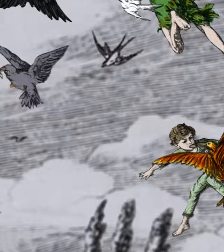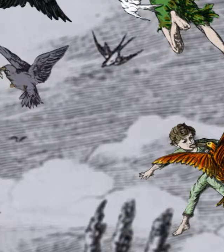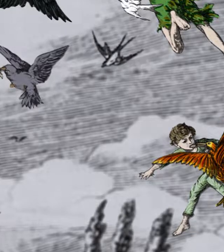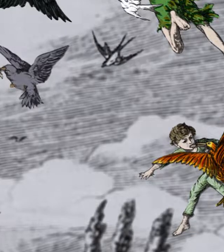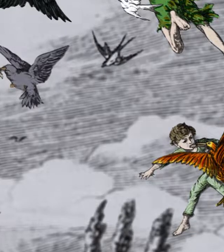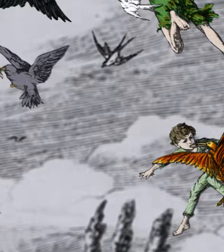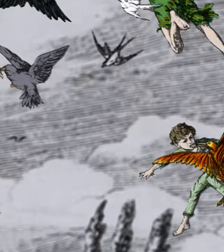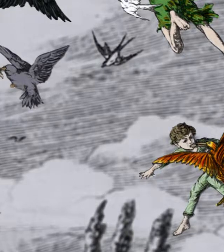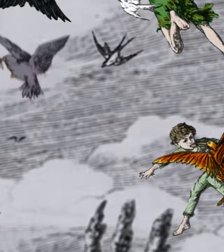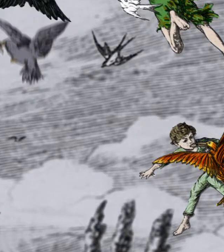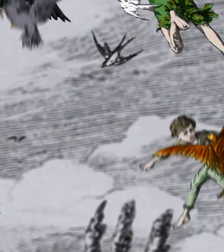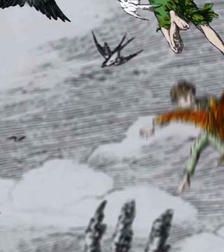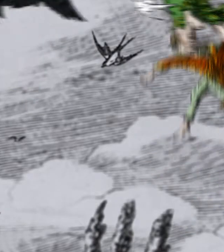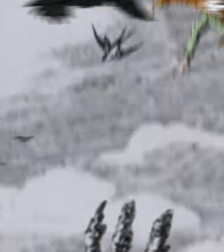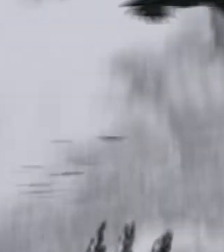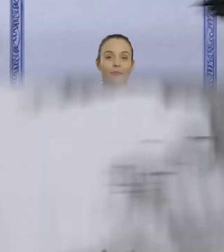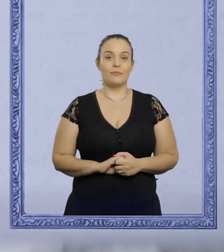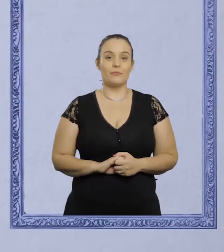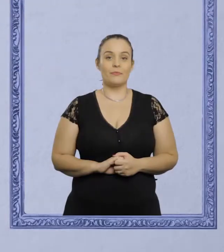João também usa uma cartola.